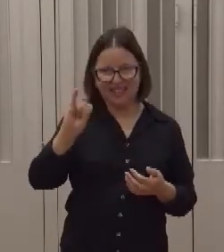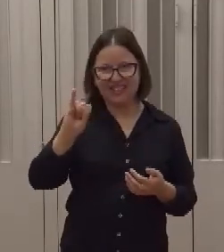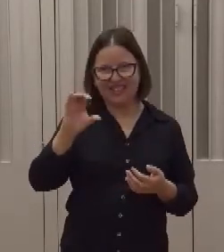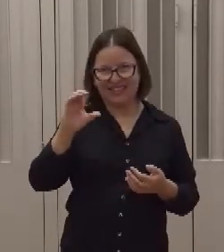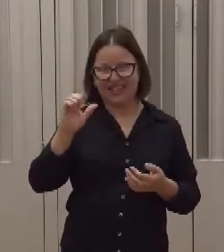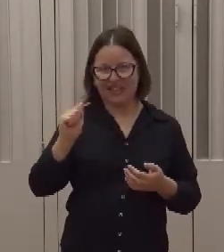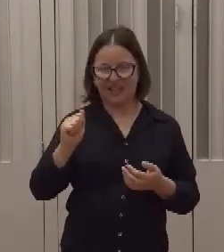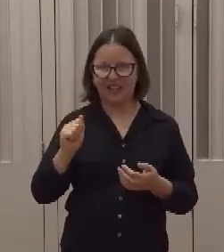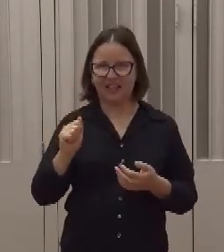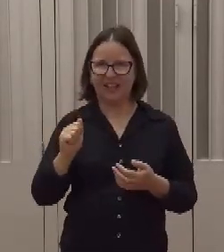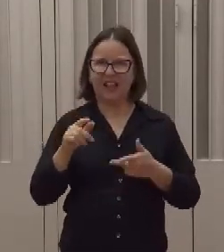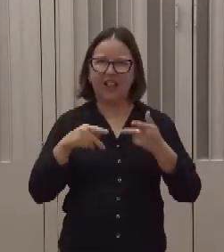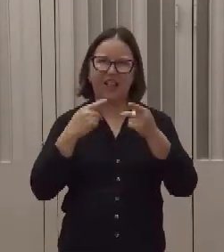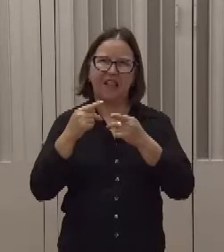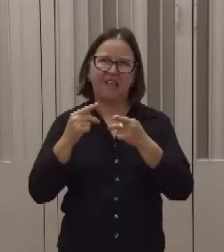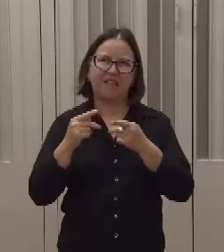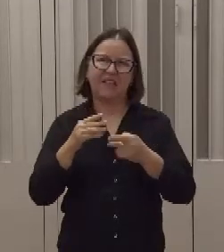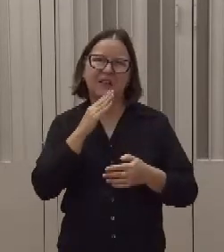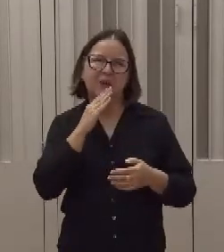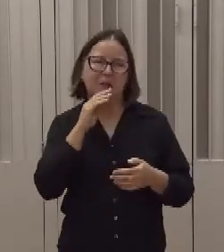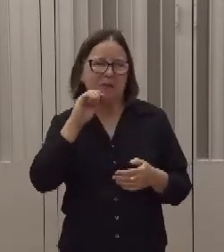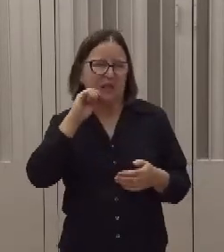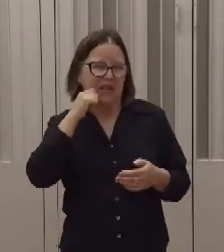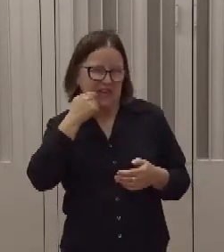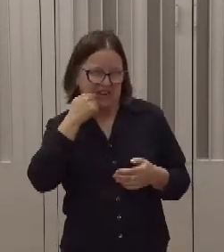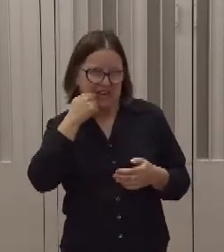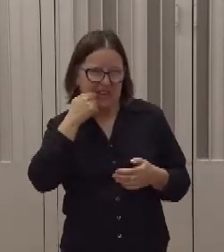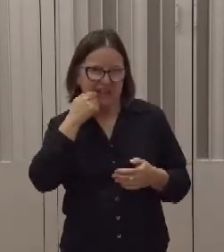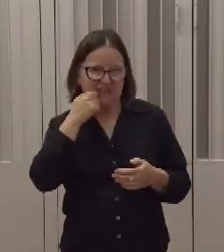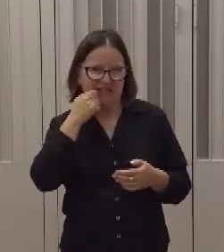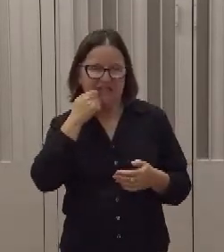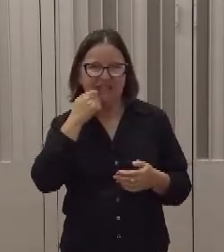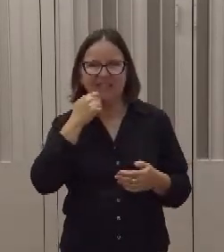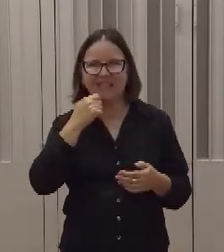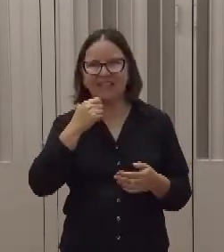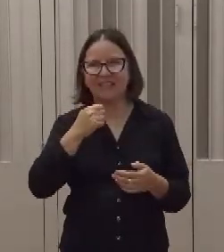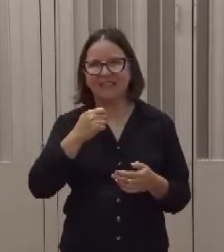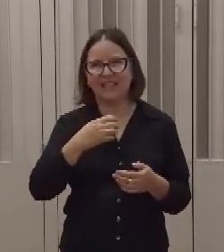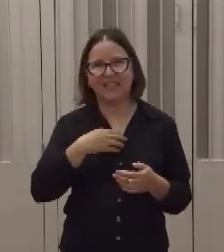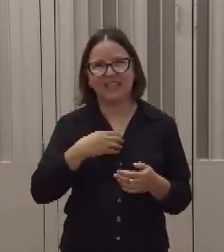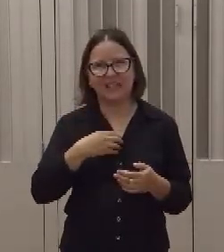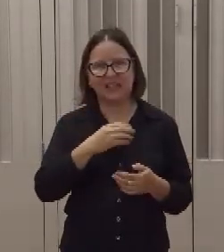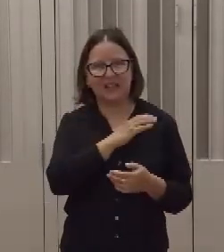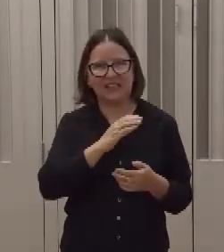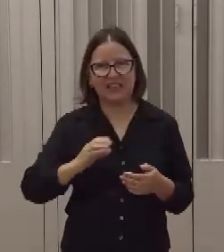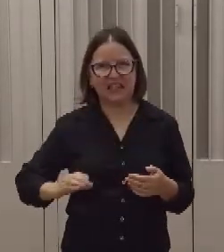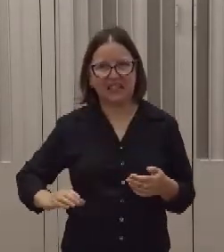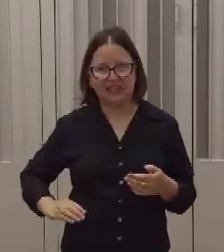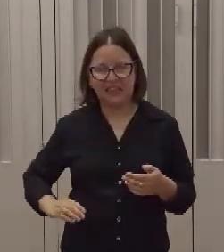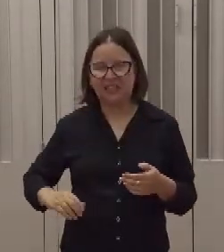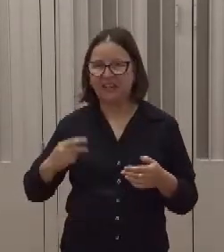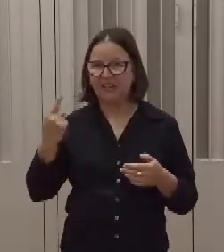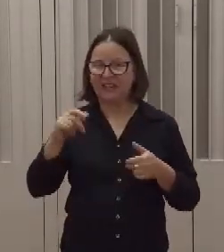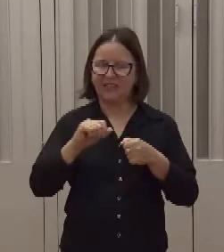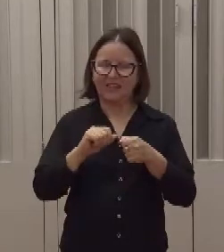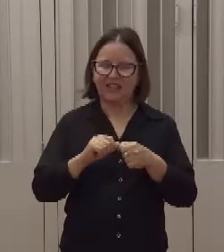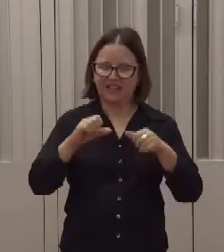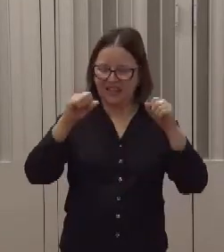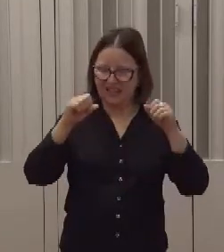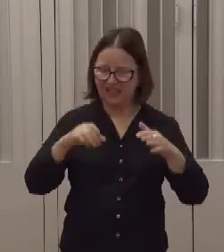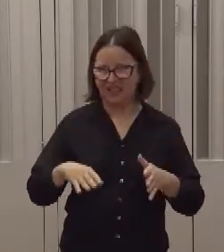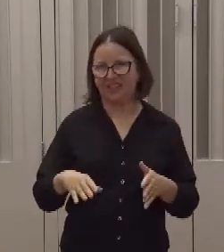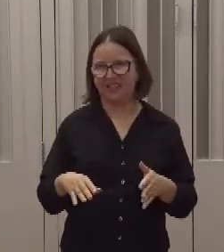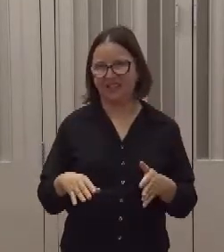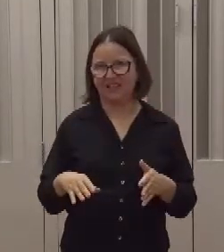elevados a respeito da natureza do Cristo e da criação, traz consequências diretas às vidas dos seus praticantes.